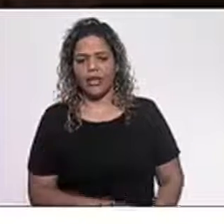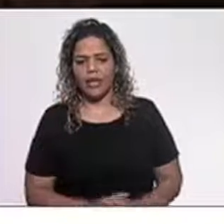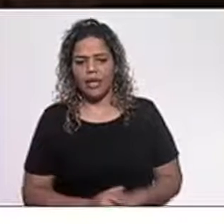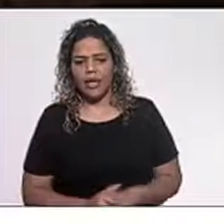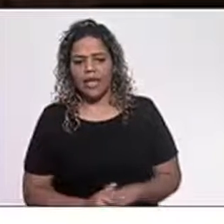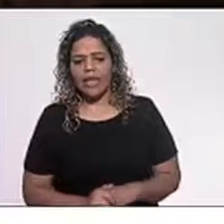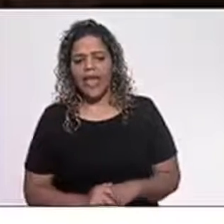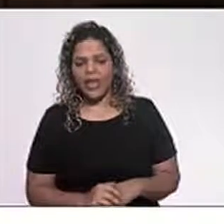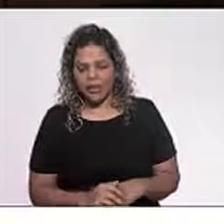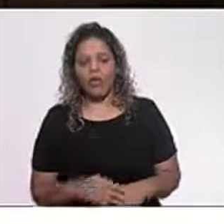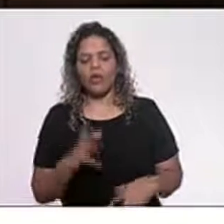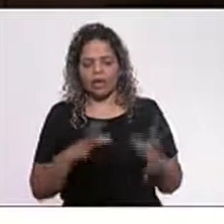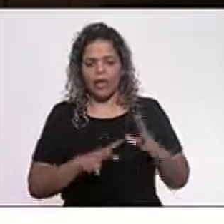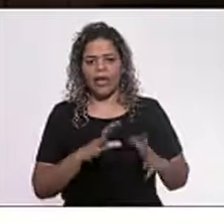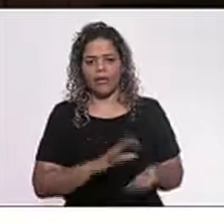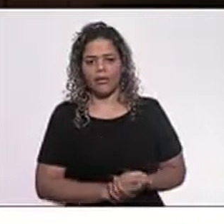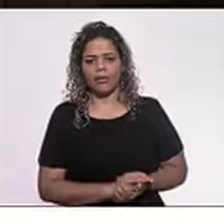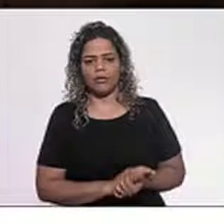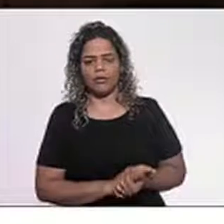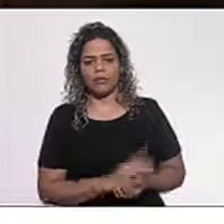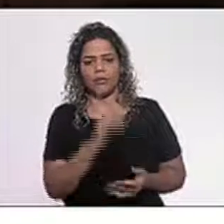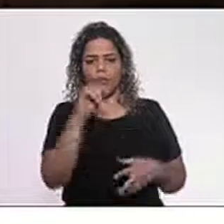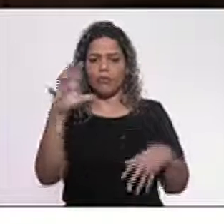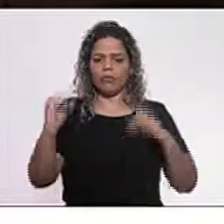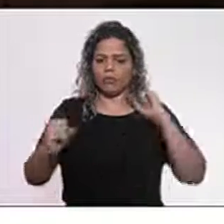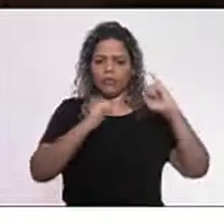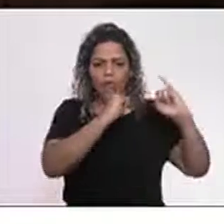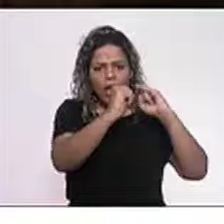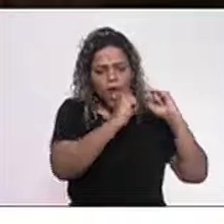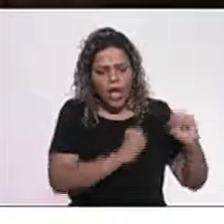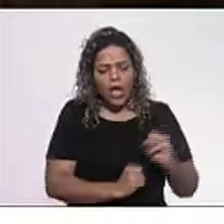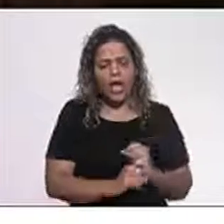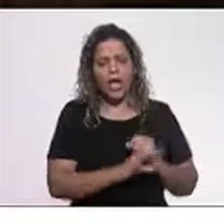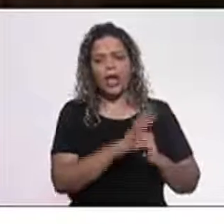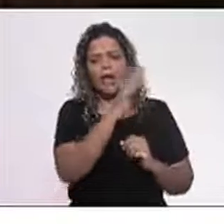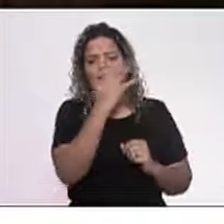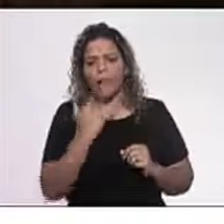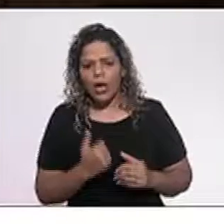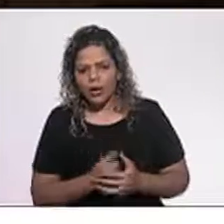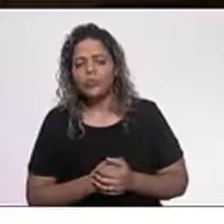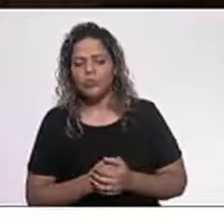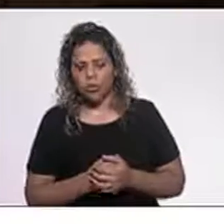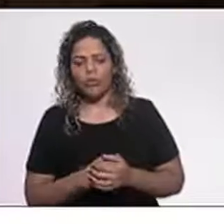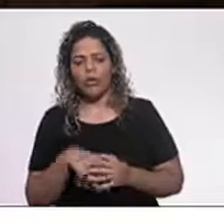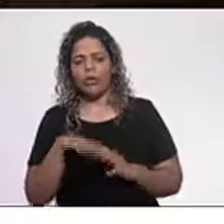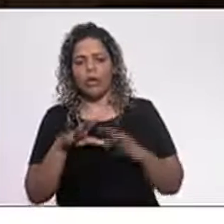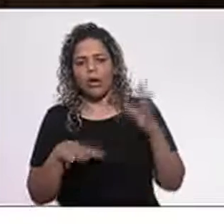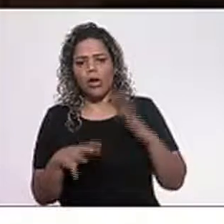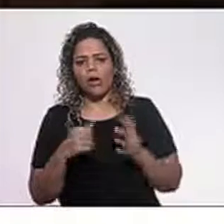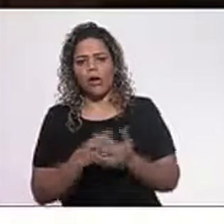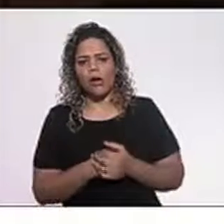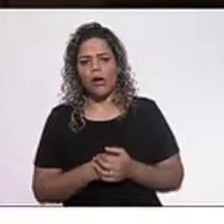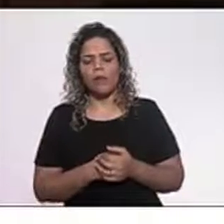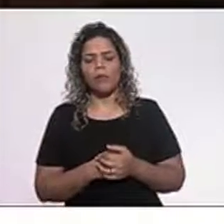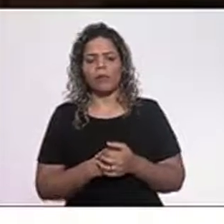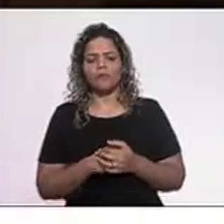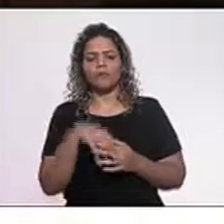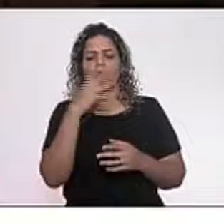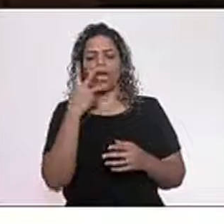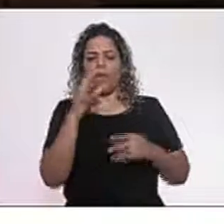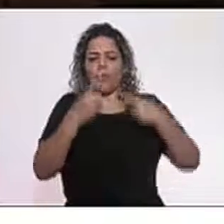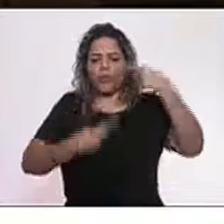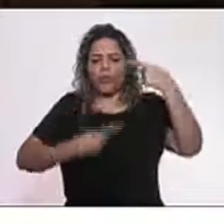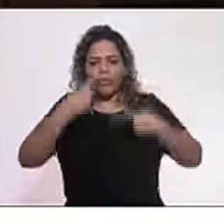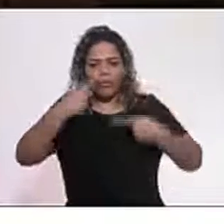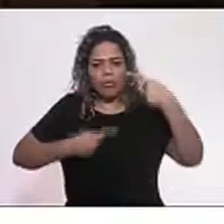neutralizado com a morte do esfaqueador, mas ele preferiu atirar nas pernas, porque sabe que a